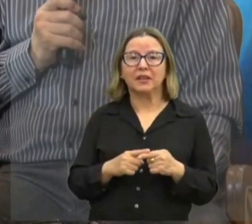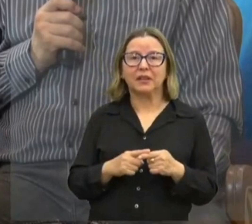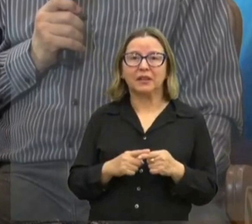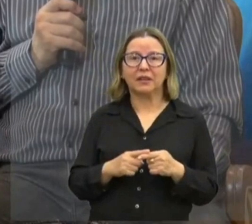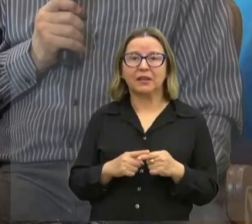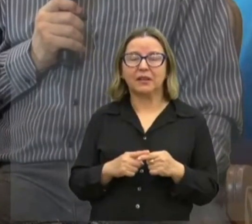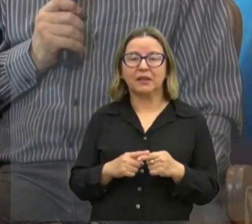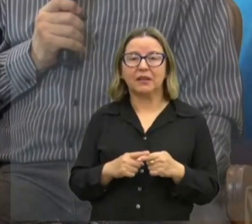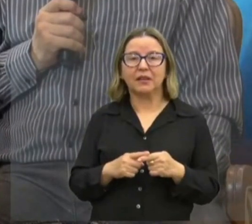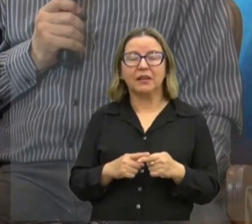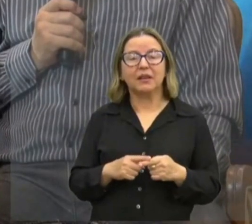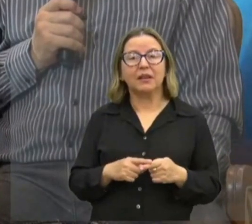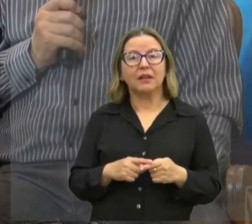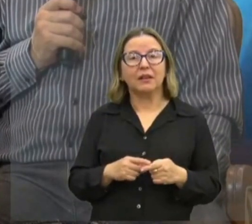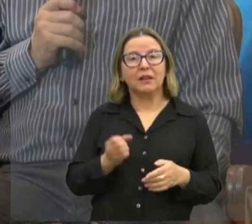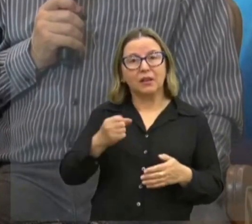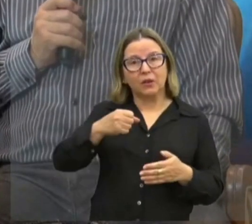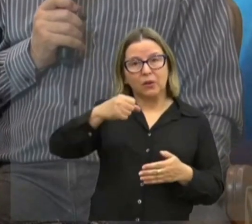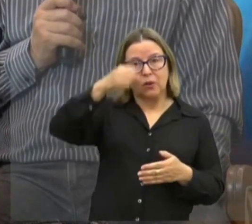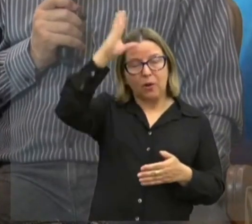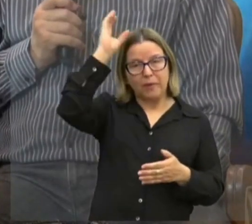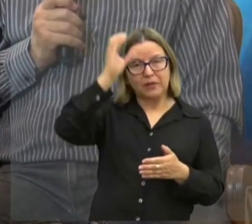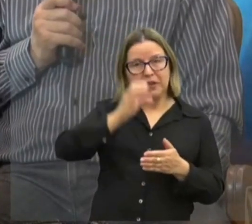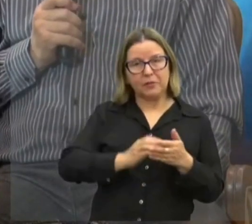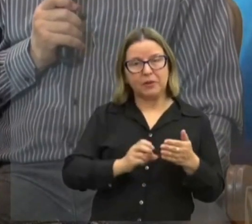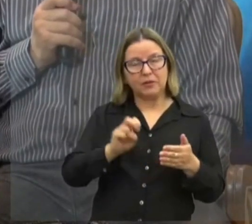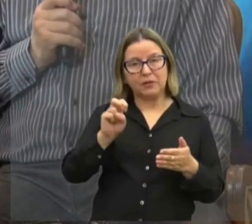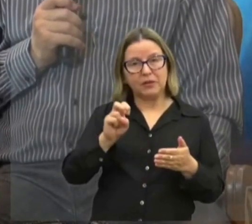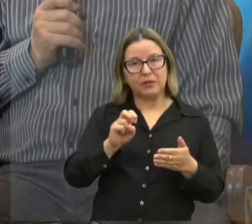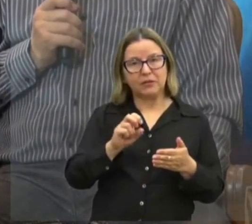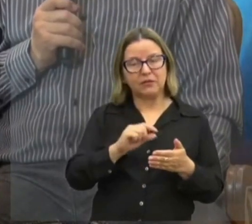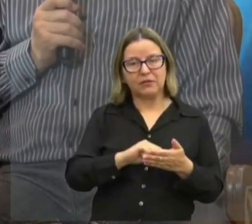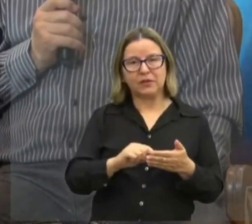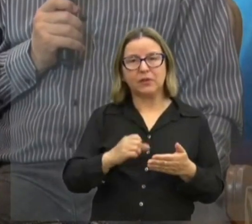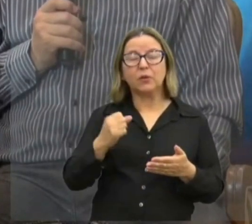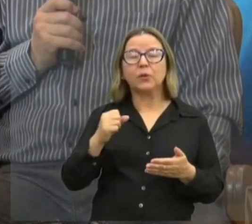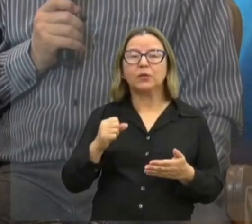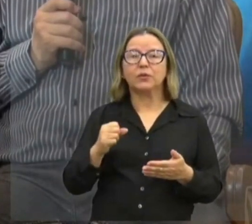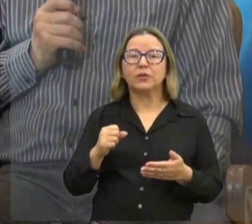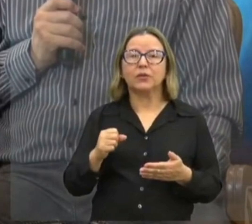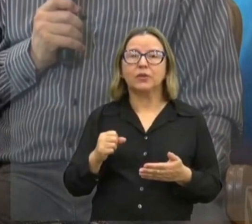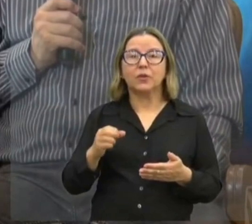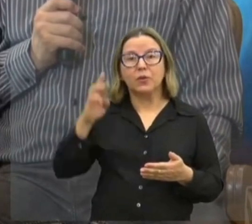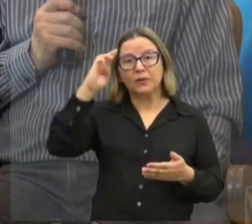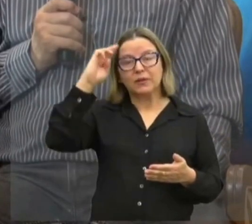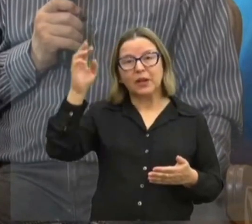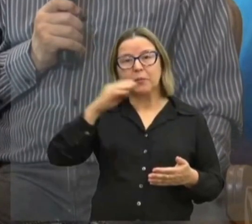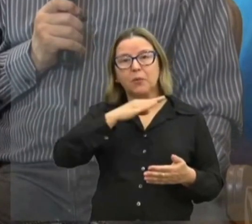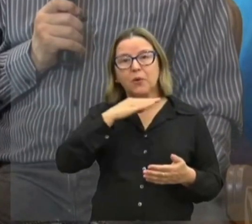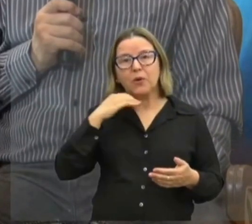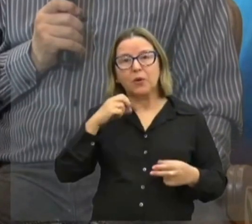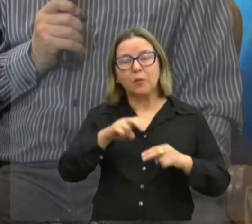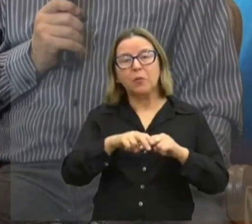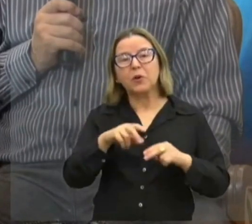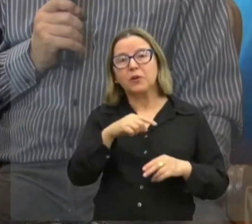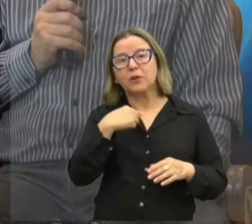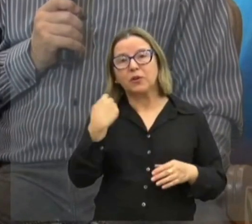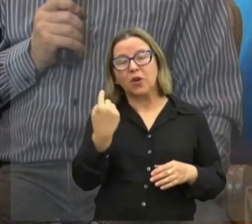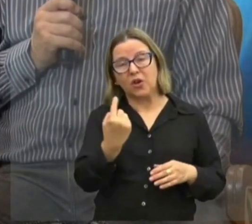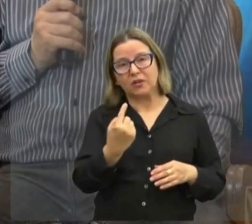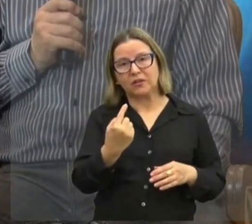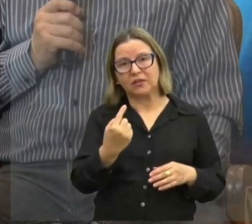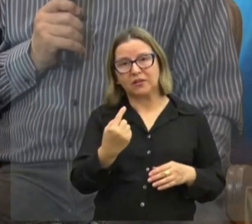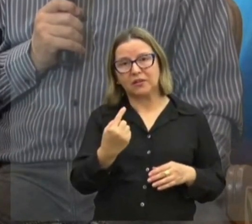Romanos 5,8. Deus morreu por nós quando ainda éramos pecadores. Então, quando eu e você éramos pecadores,